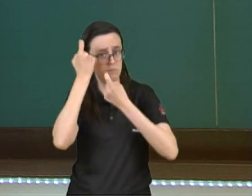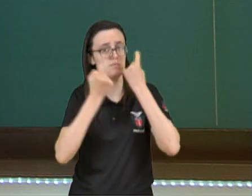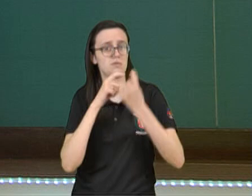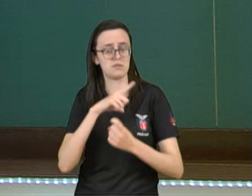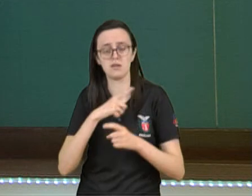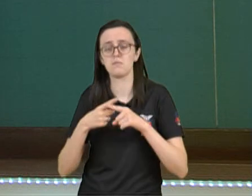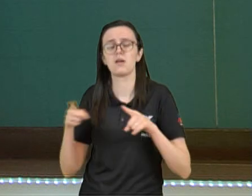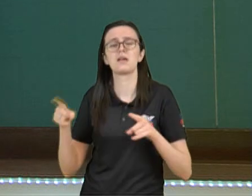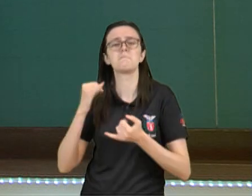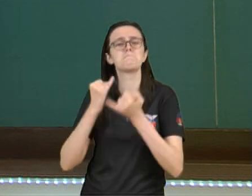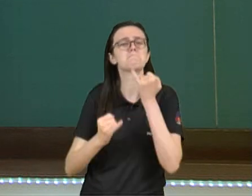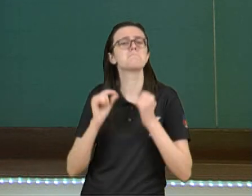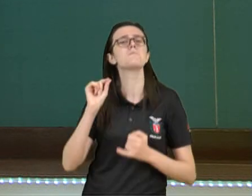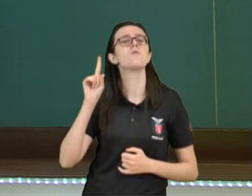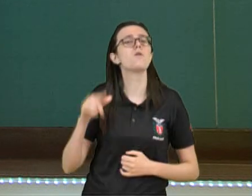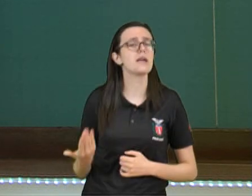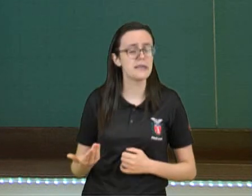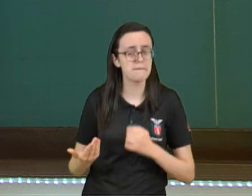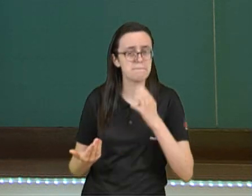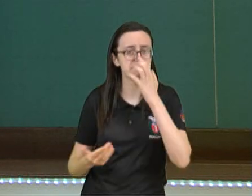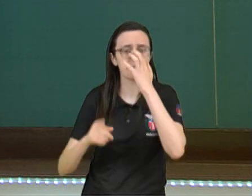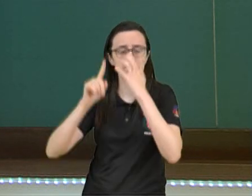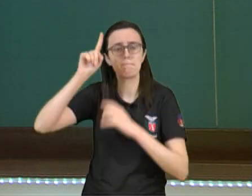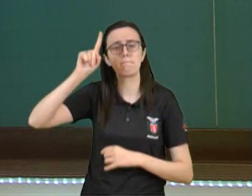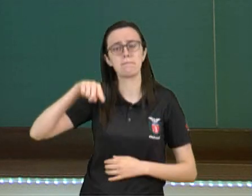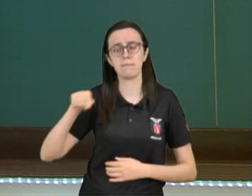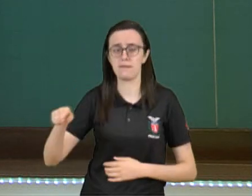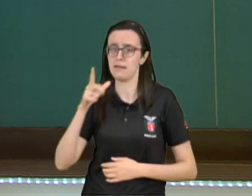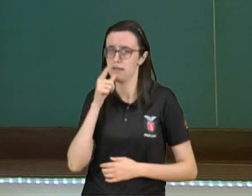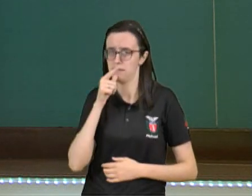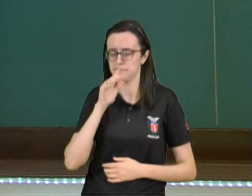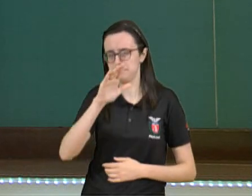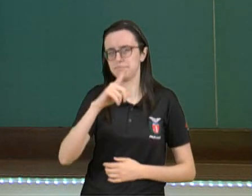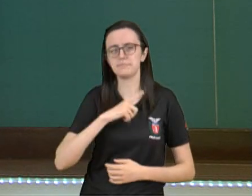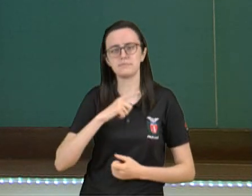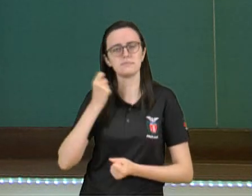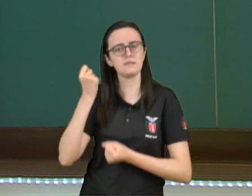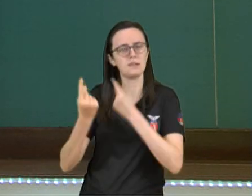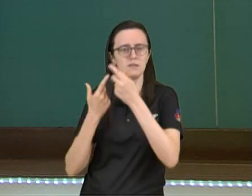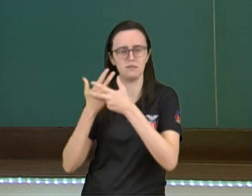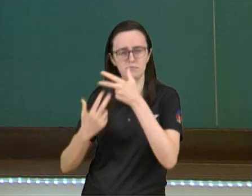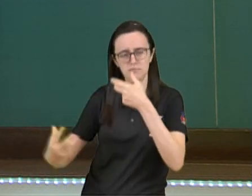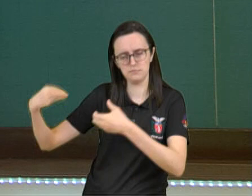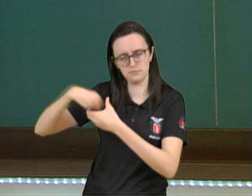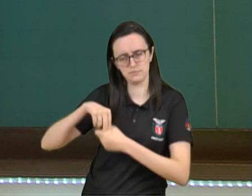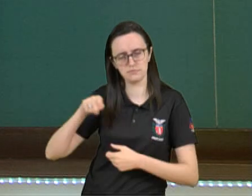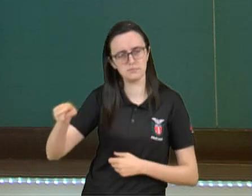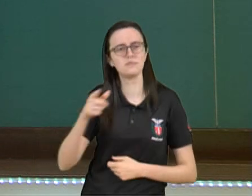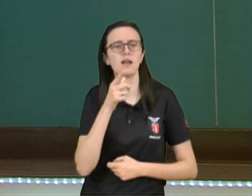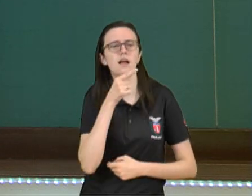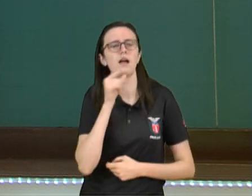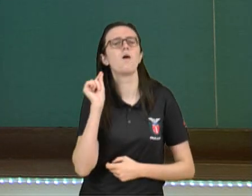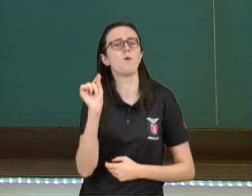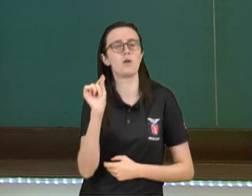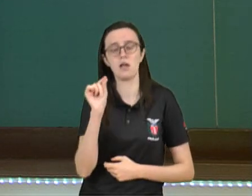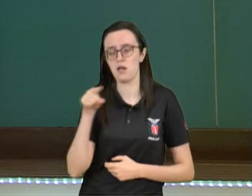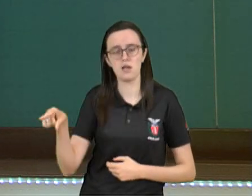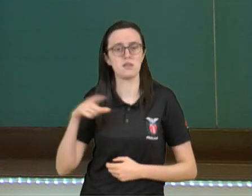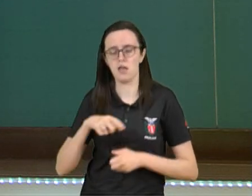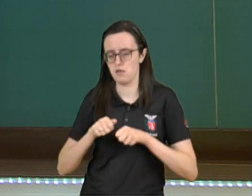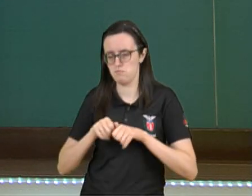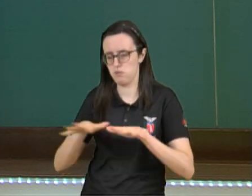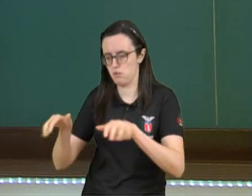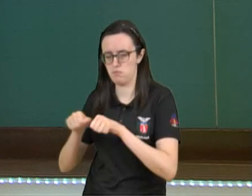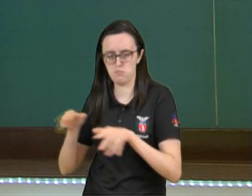está associado com questões nessa água. Tem alguma substância que está fazendo com que ela se multiplique, ou